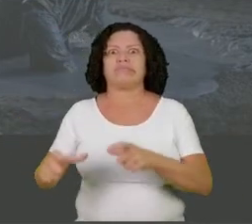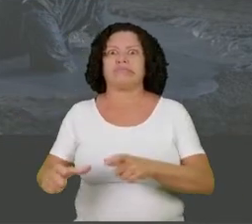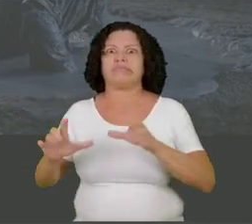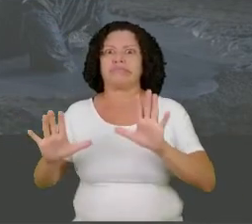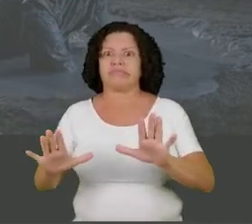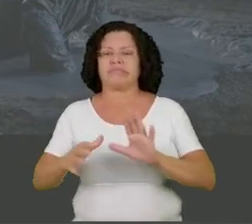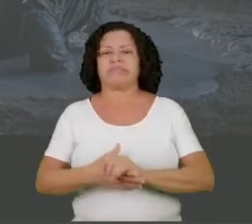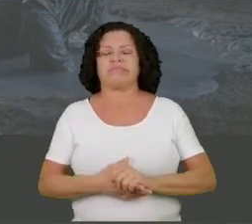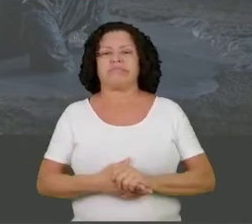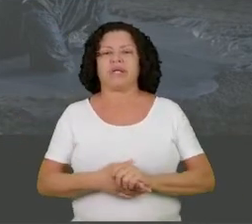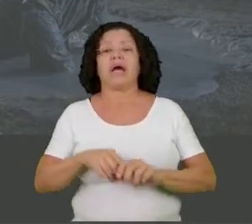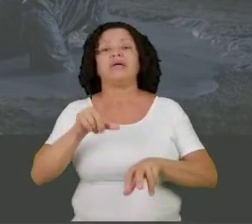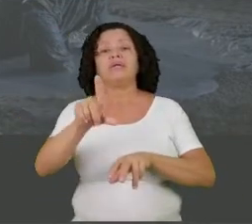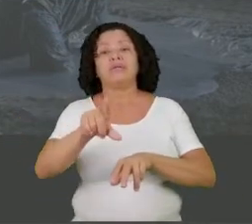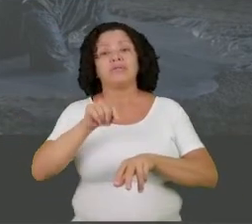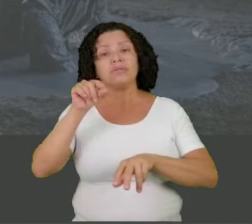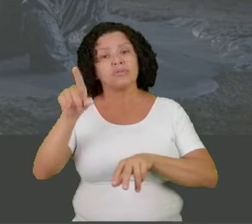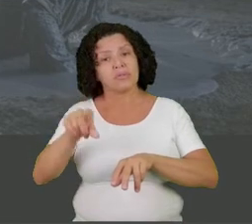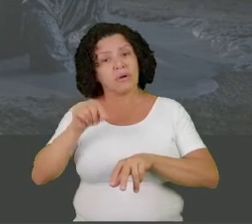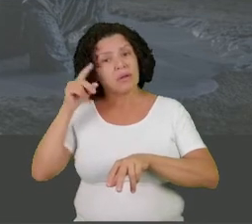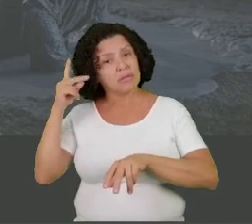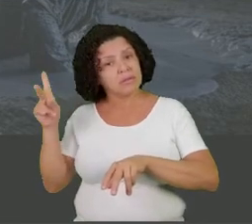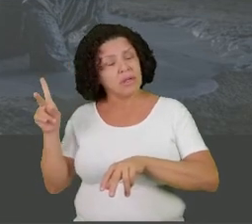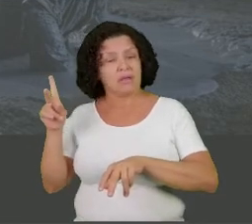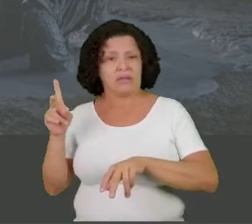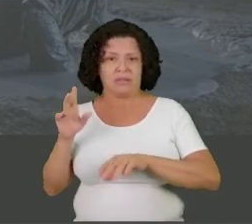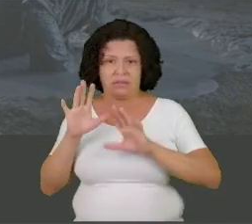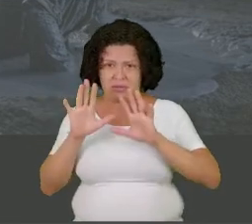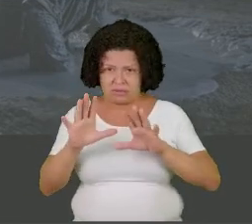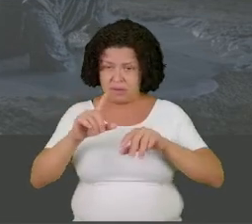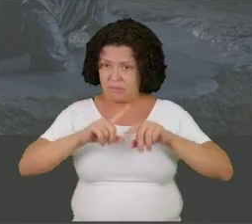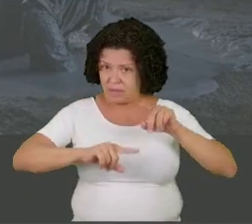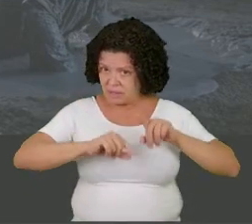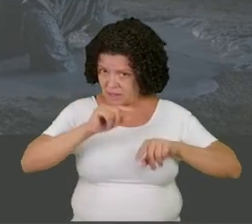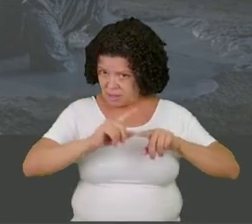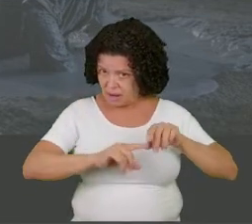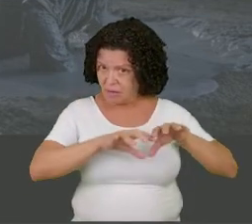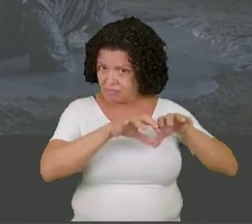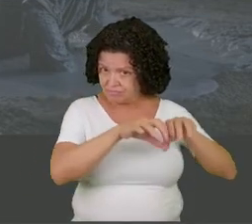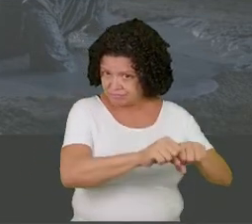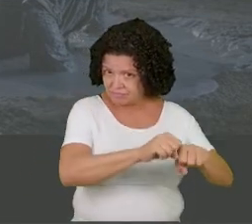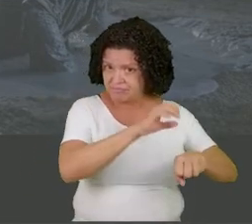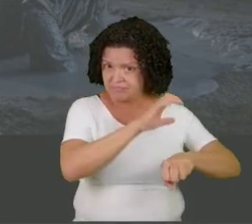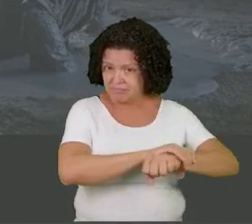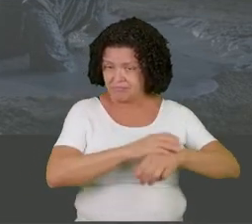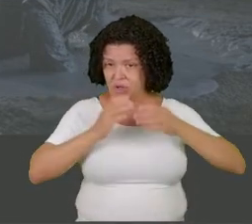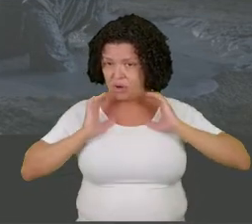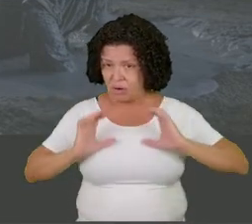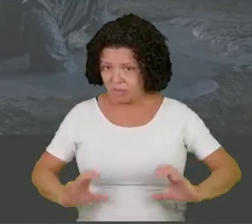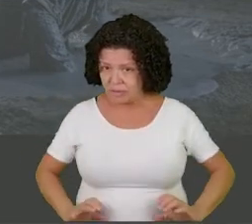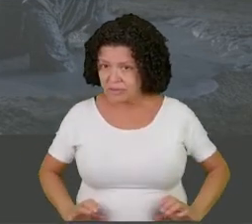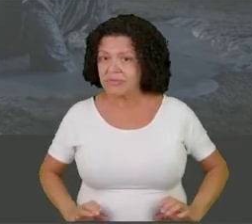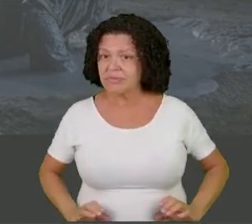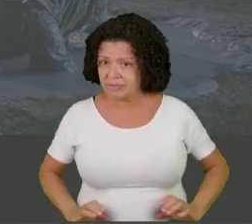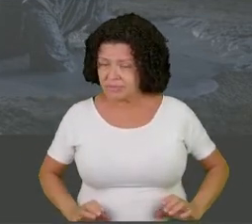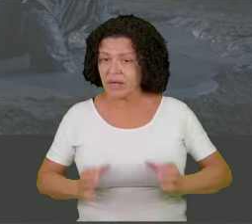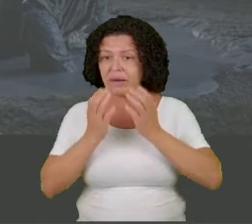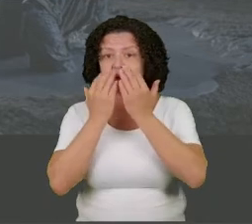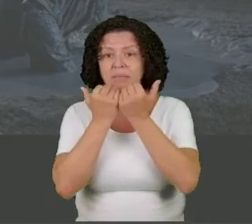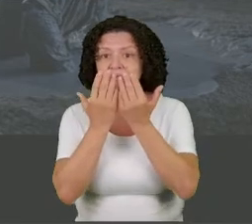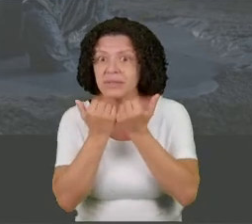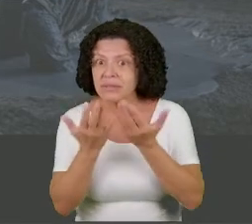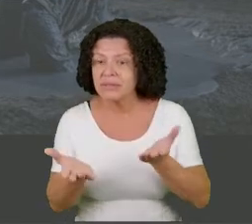acordasse do seu desencarne nessa situação. As suas escolhas do ponto de vista material, né,